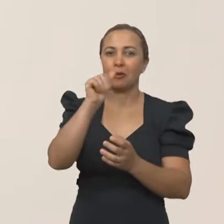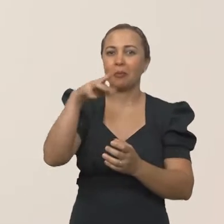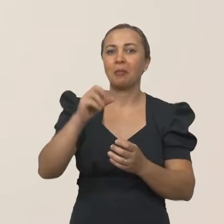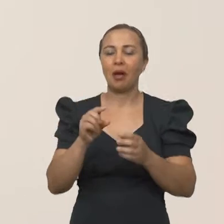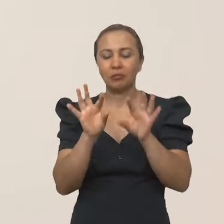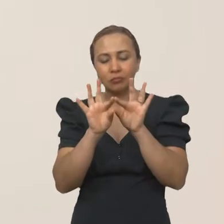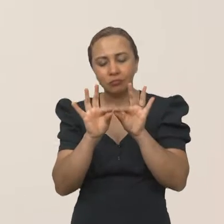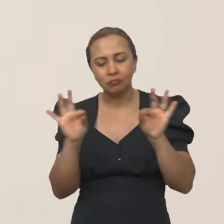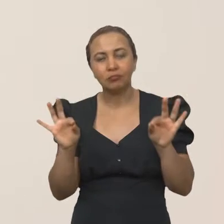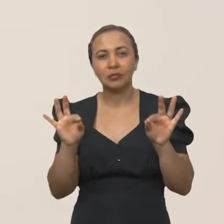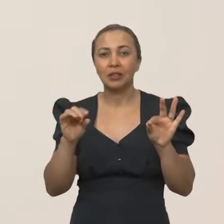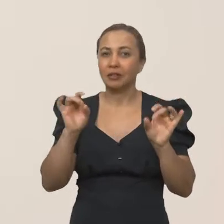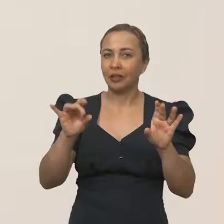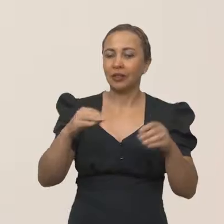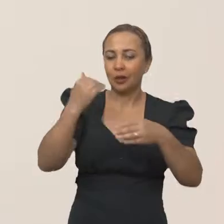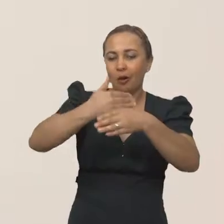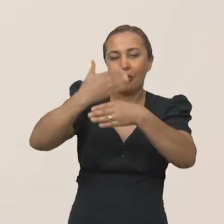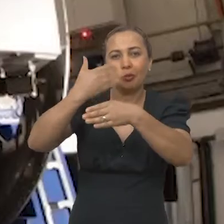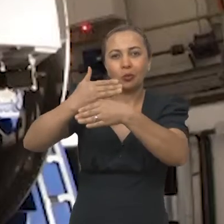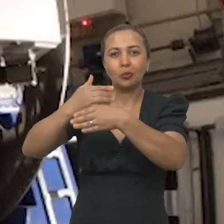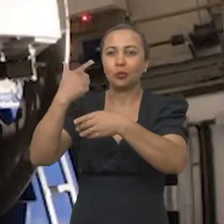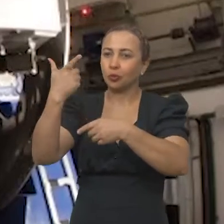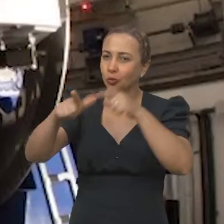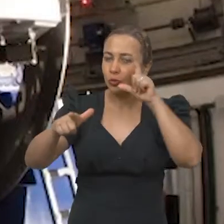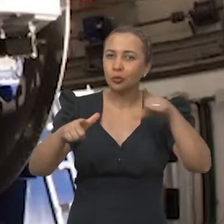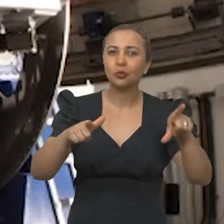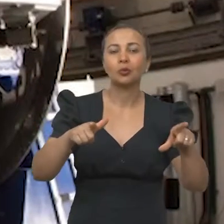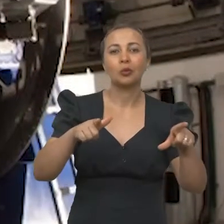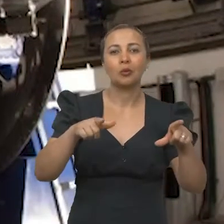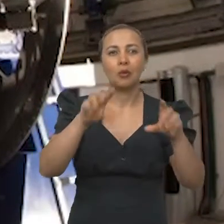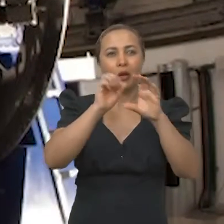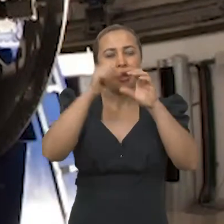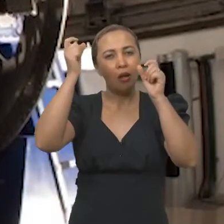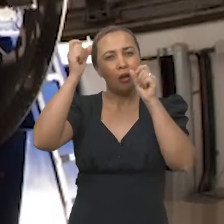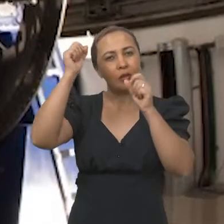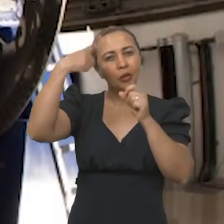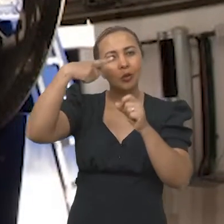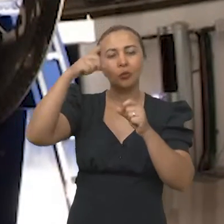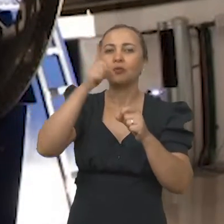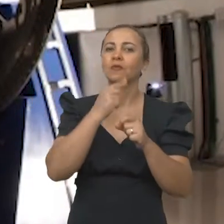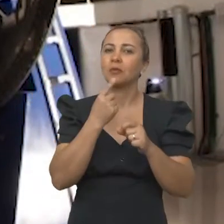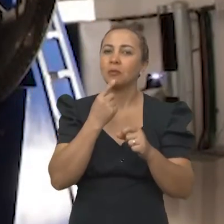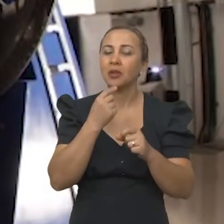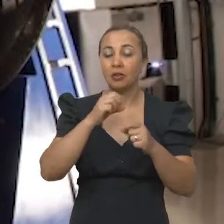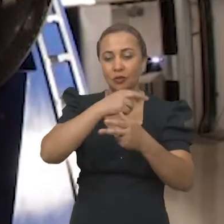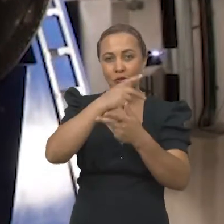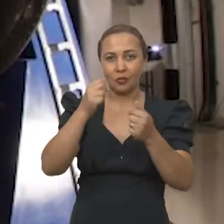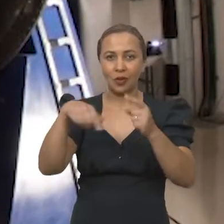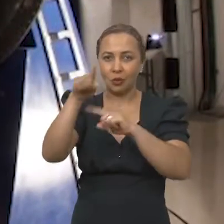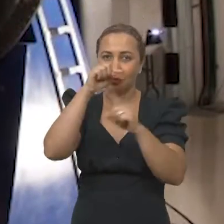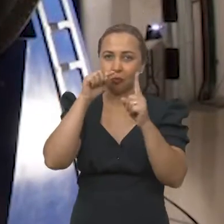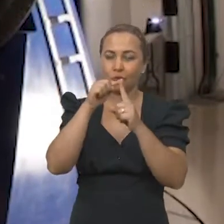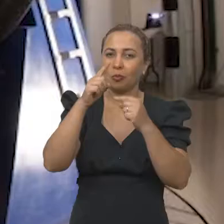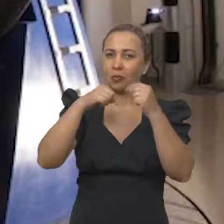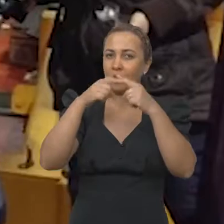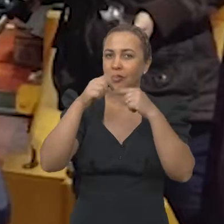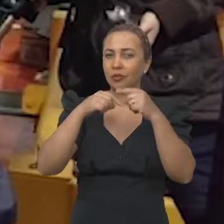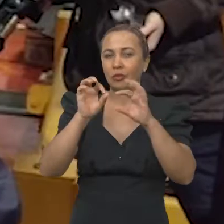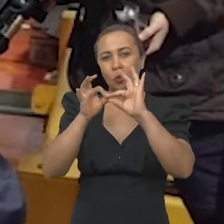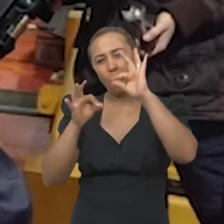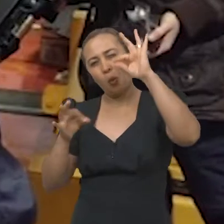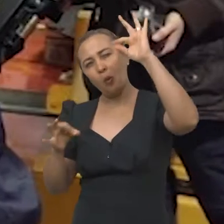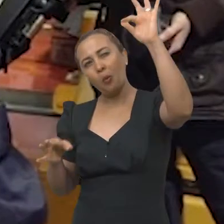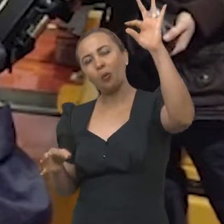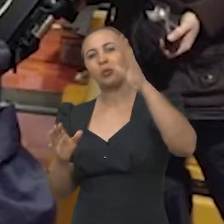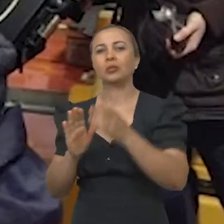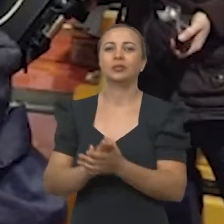estreita, que permitirá reconstruir espectros e estimar o desvio para o vermelho da luz de diversos objetos muito